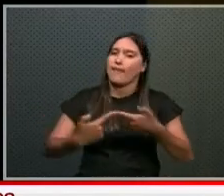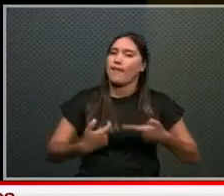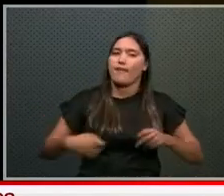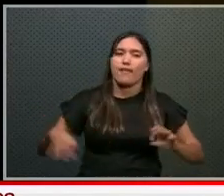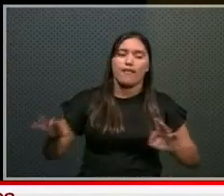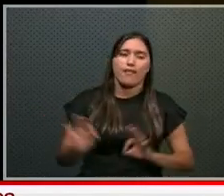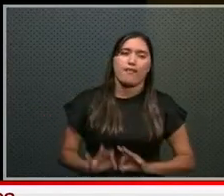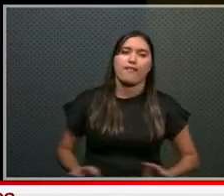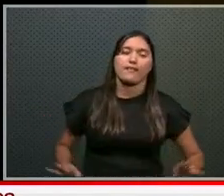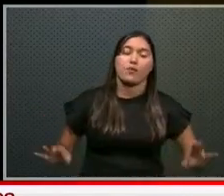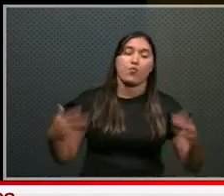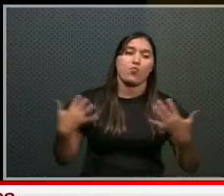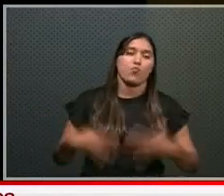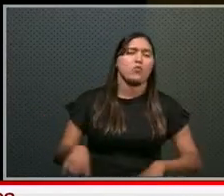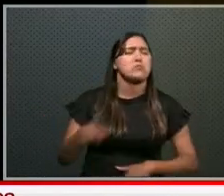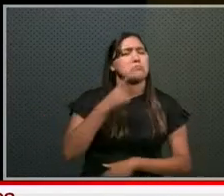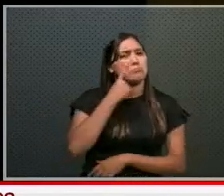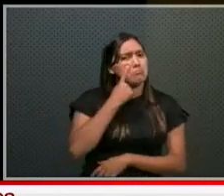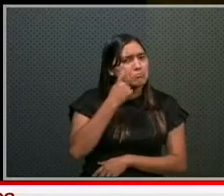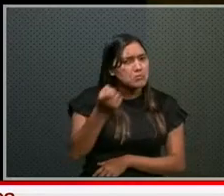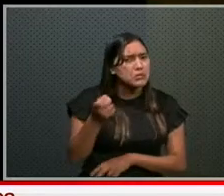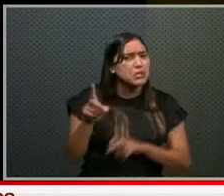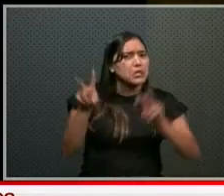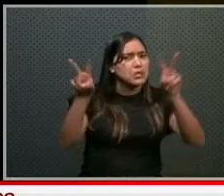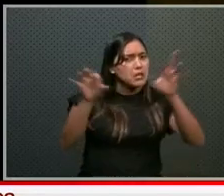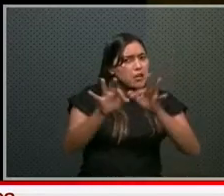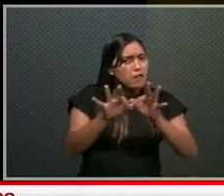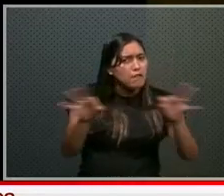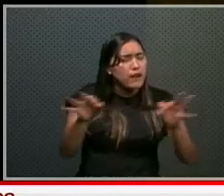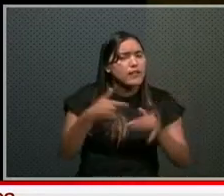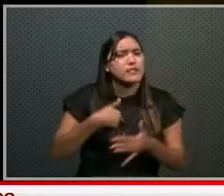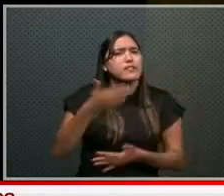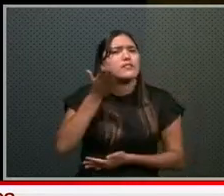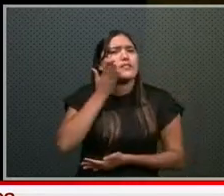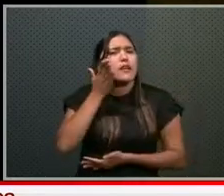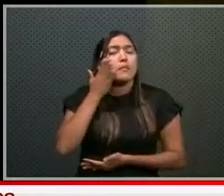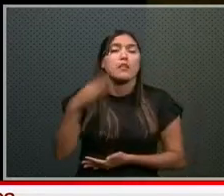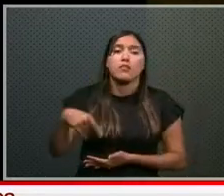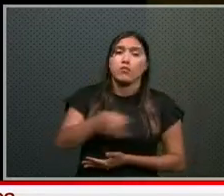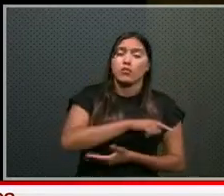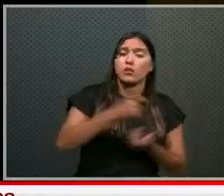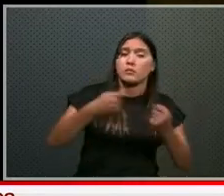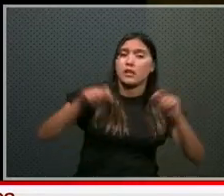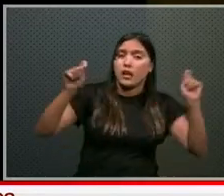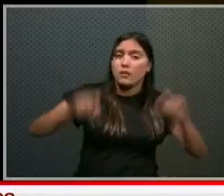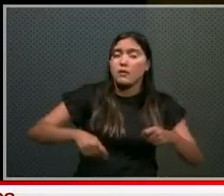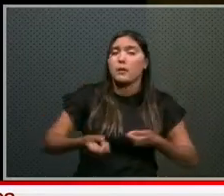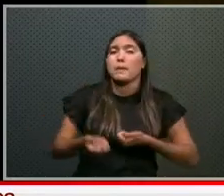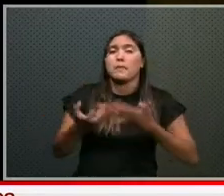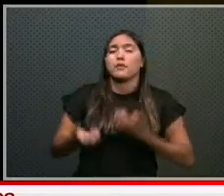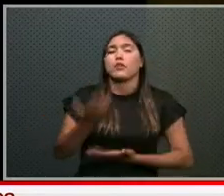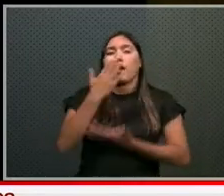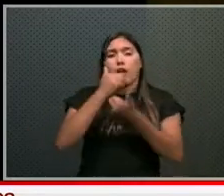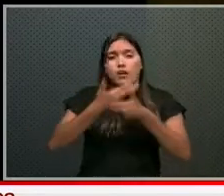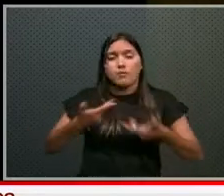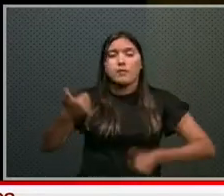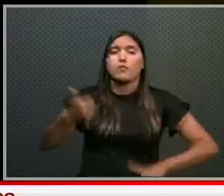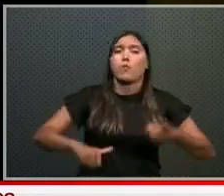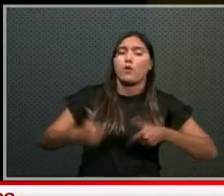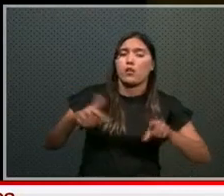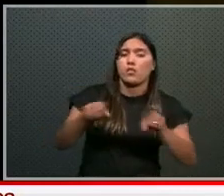se é algo interessante de ser acompanhar então que nós sejamos capazes de produzir alimentos e qualidade